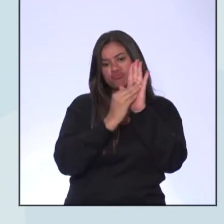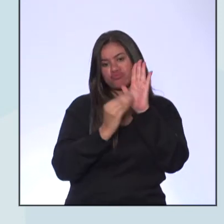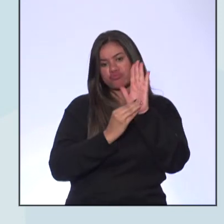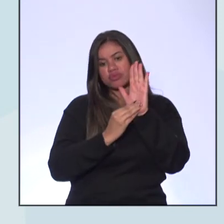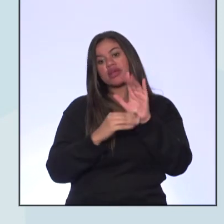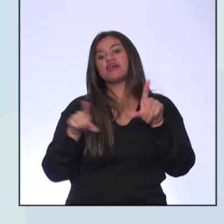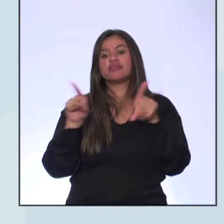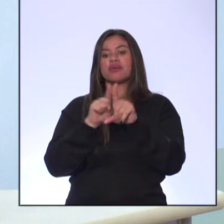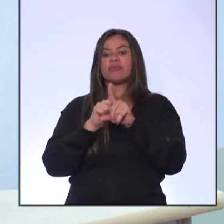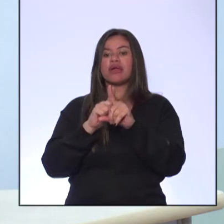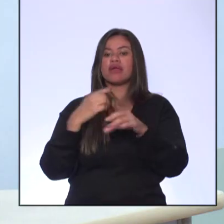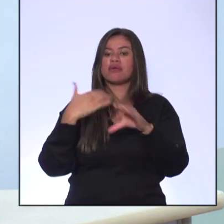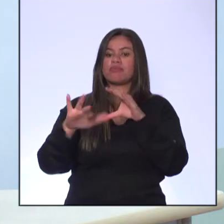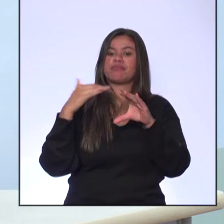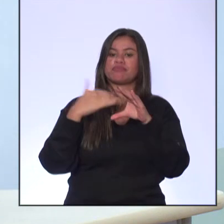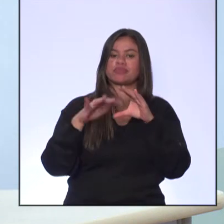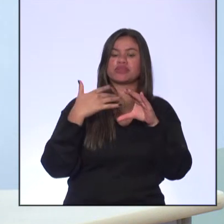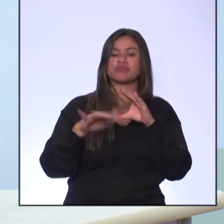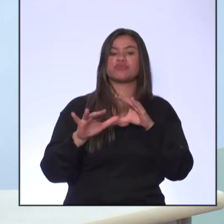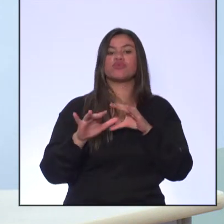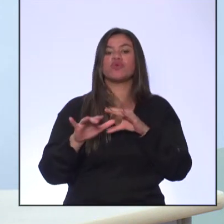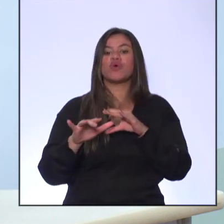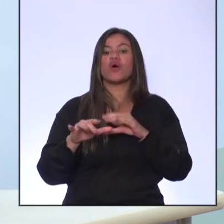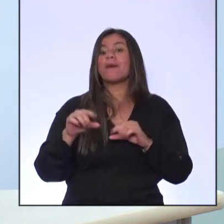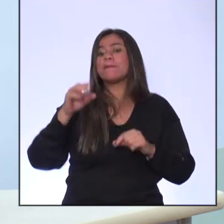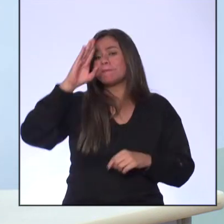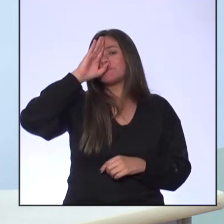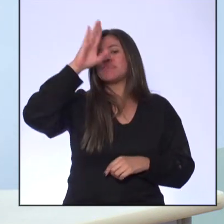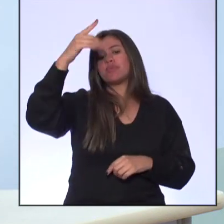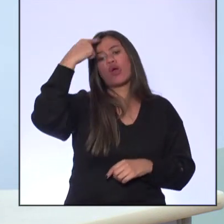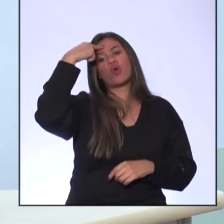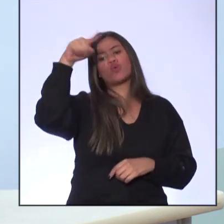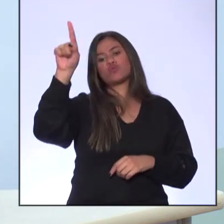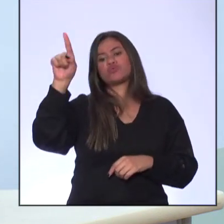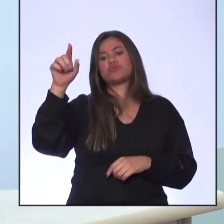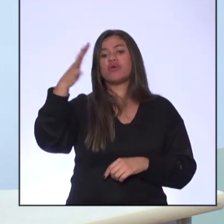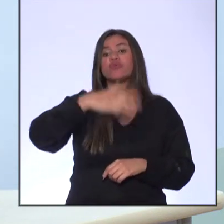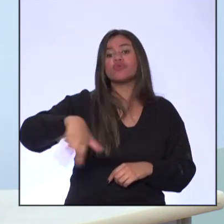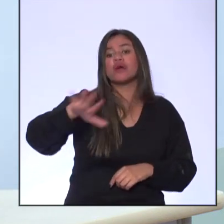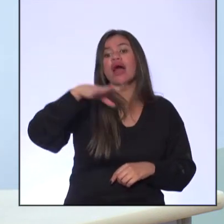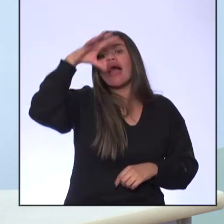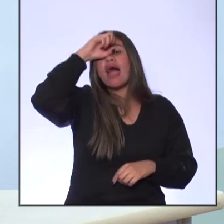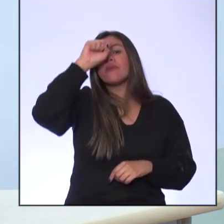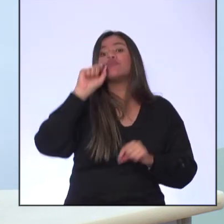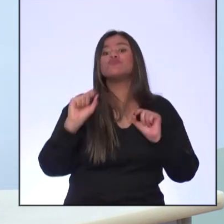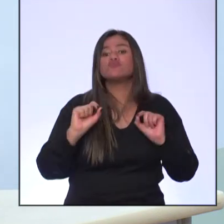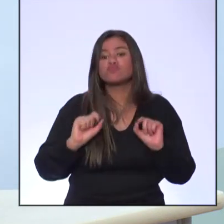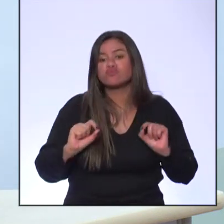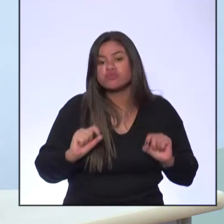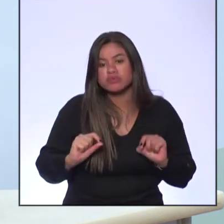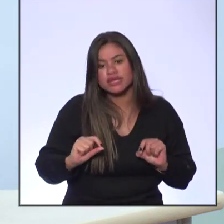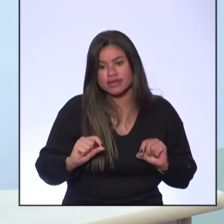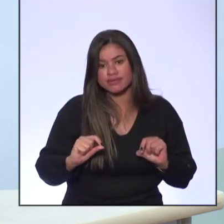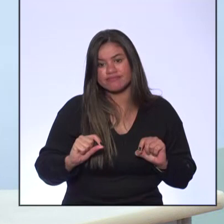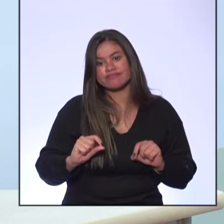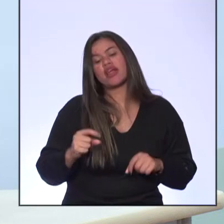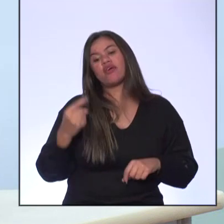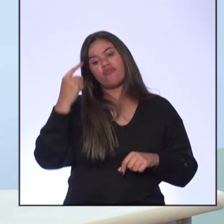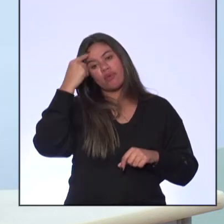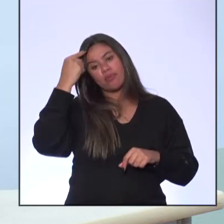chat sobre a última questão que está aqui. O que vocês puderam aprender com essa situação? Vamos pensar sobre as